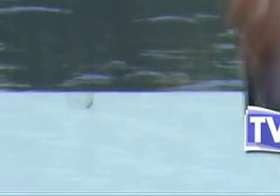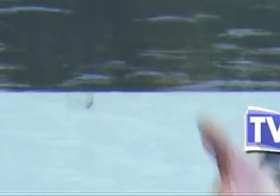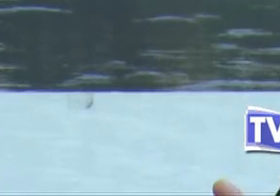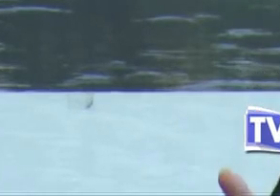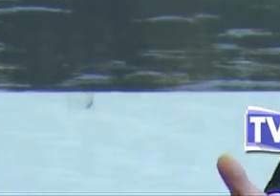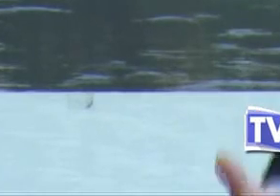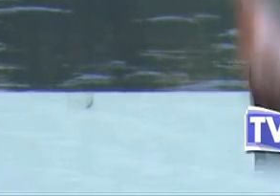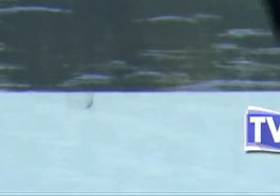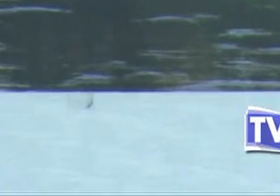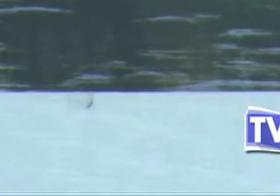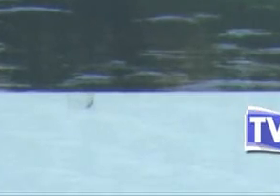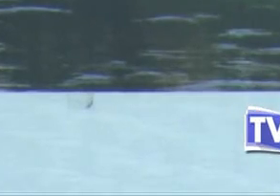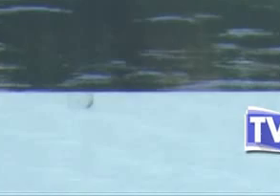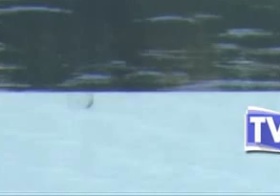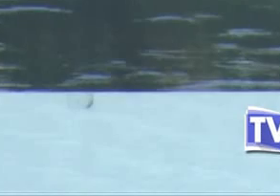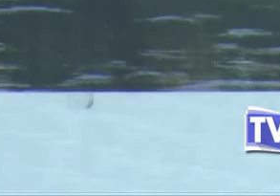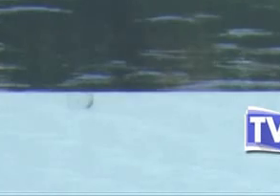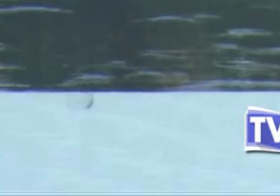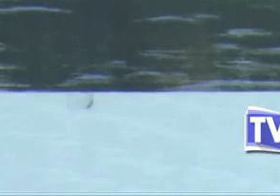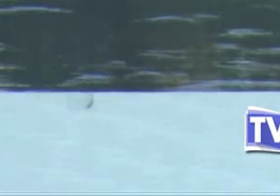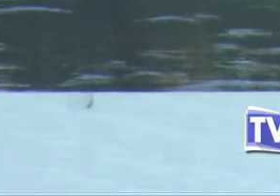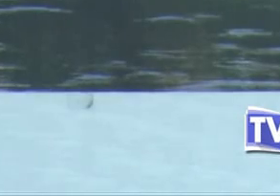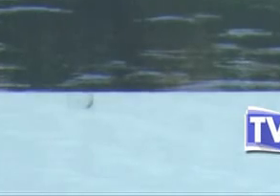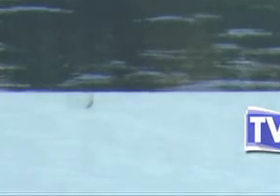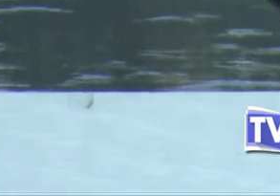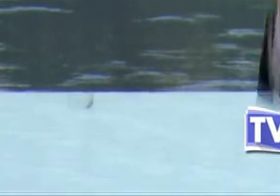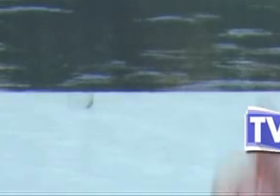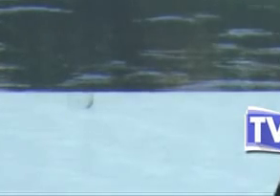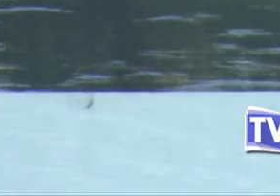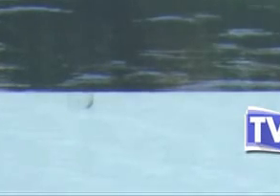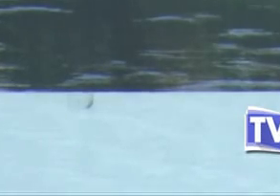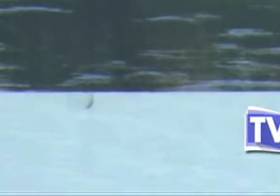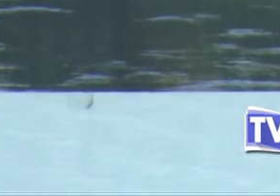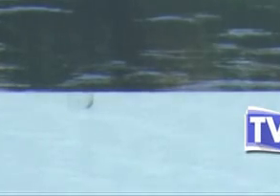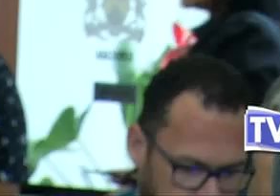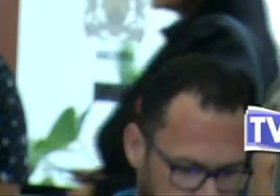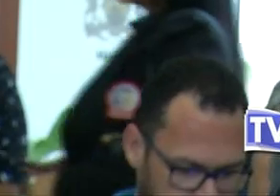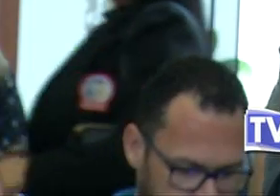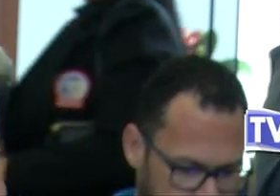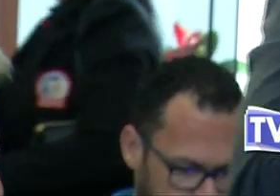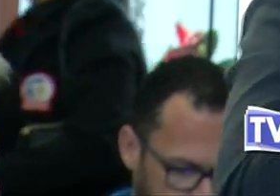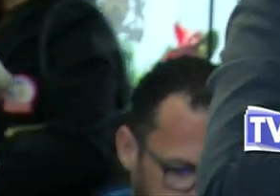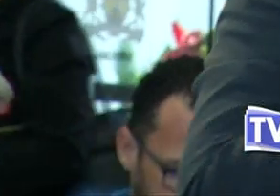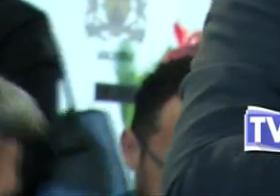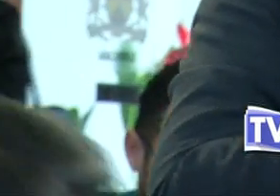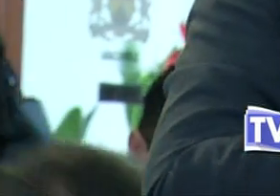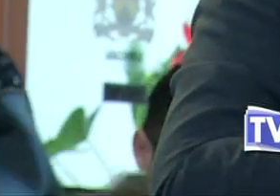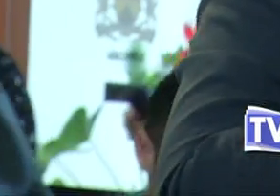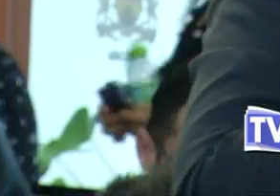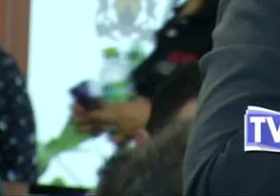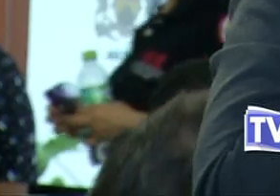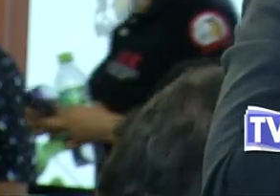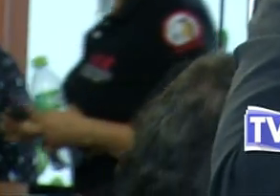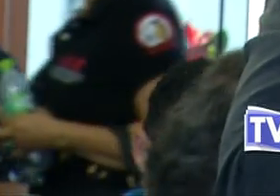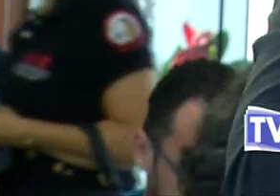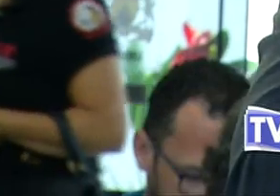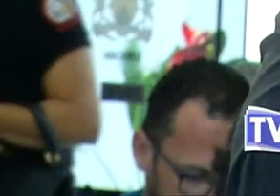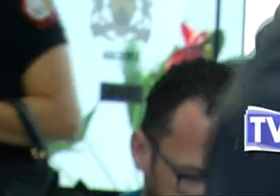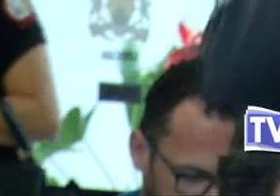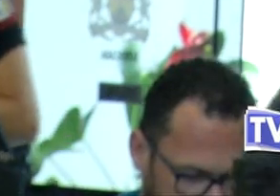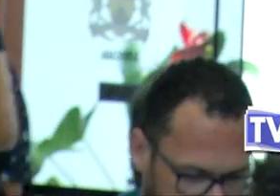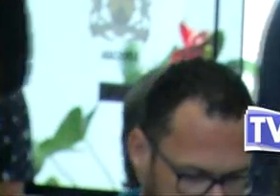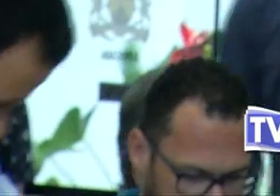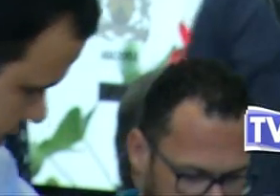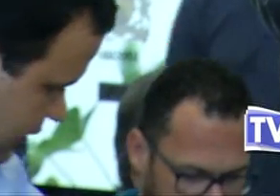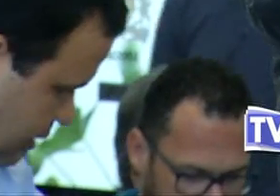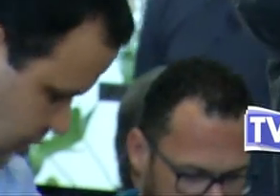maior número de população ali, o vereador Rafael Militão sabe disso. E o mais terrível, manga, você que é um entendedor da causa, esse pessoal